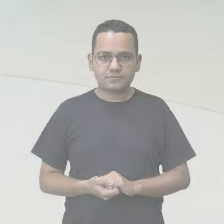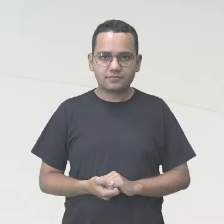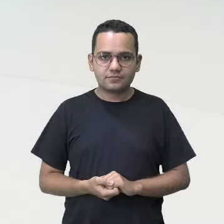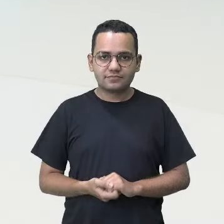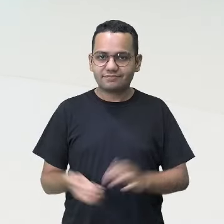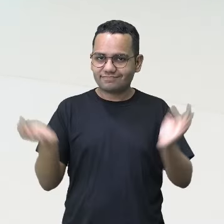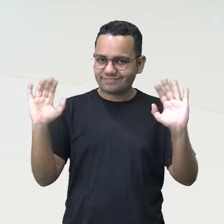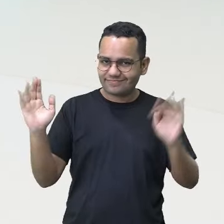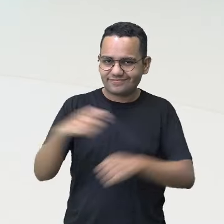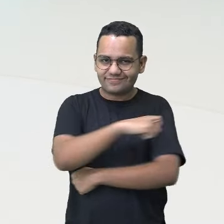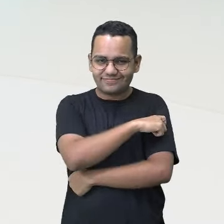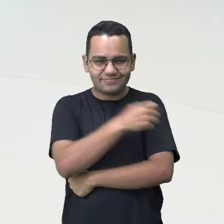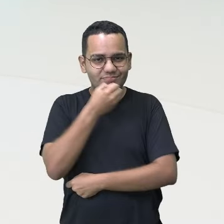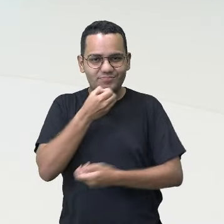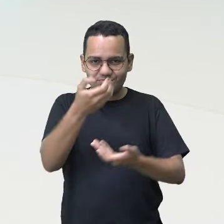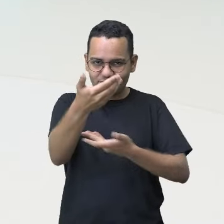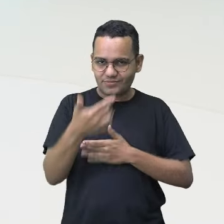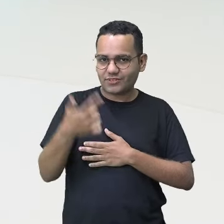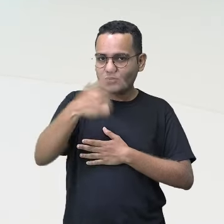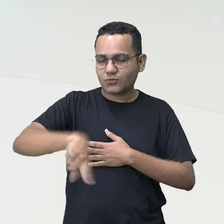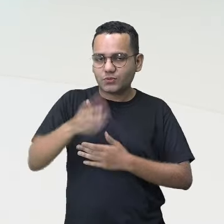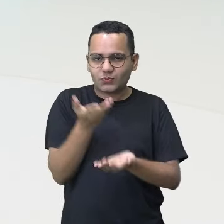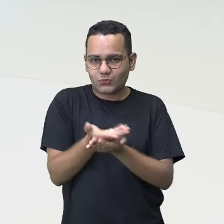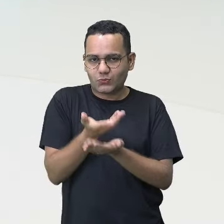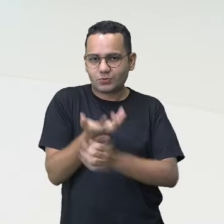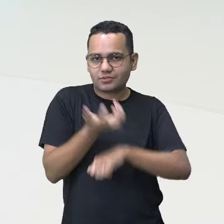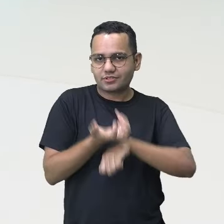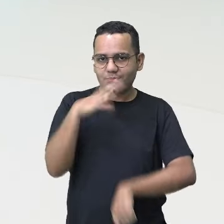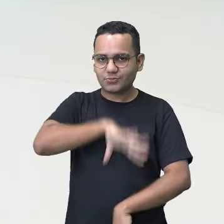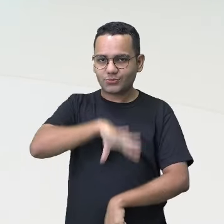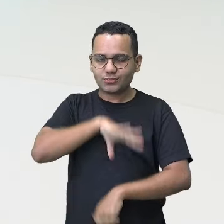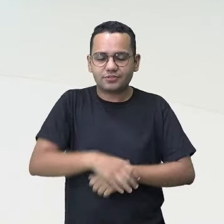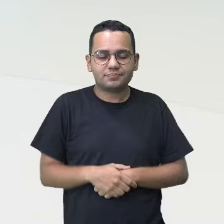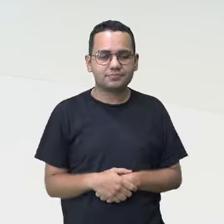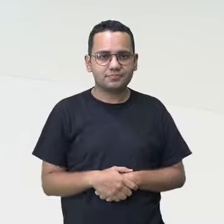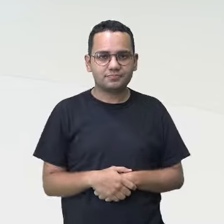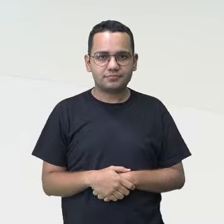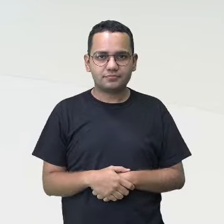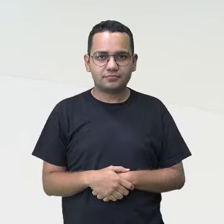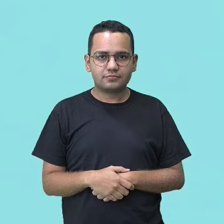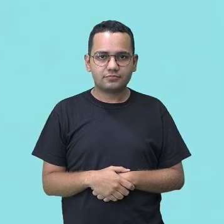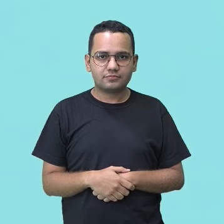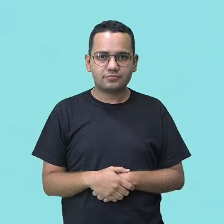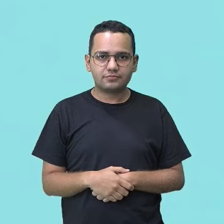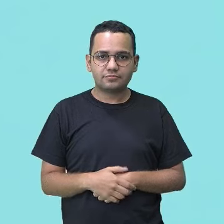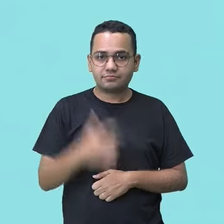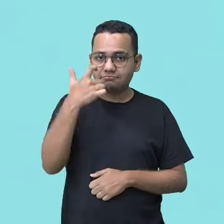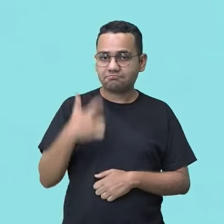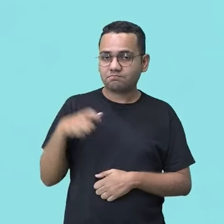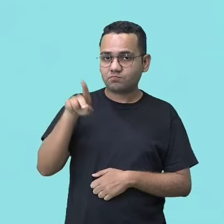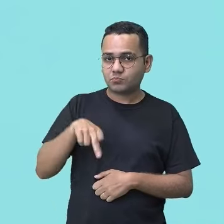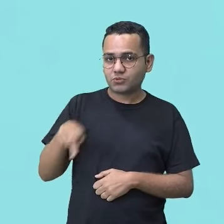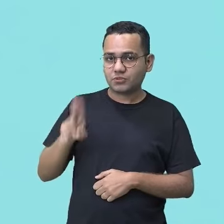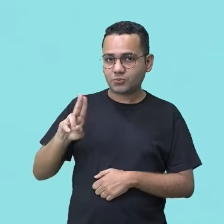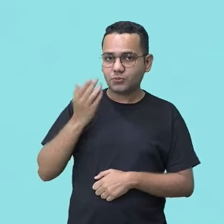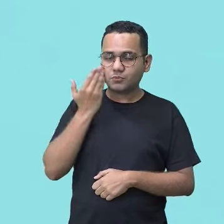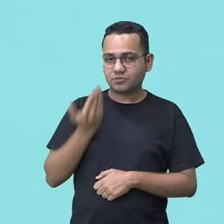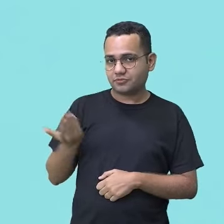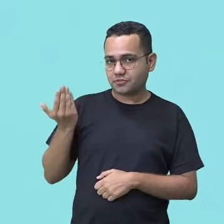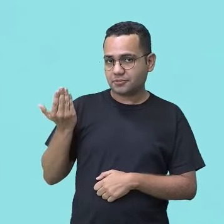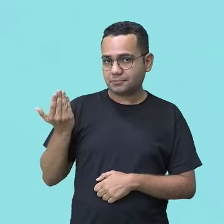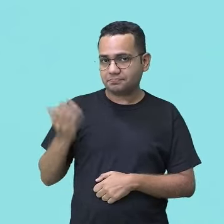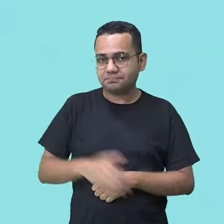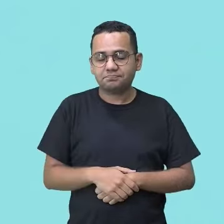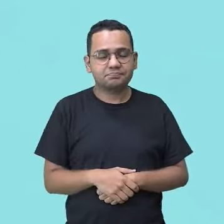Olá alunos sejam bem-vindos a mais uma aula de língua portuguesa eu sou Milena marães professora de língua